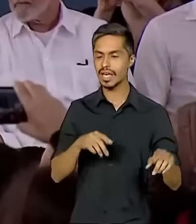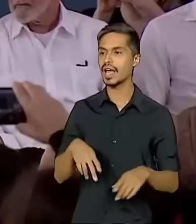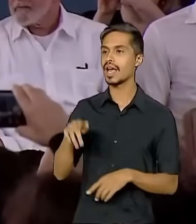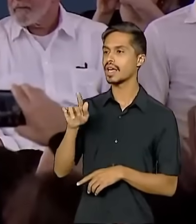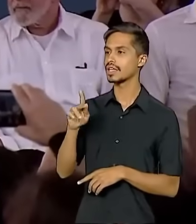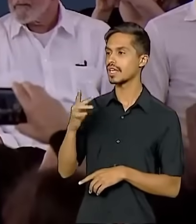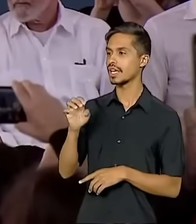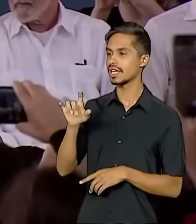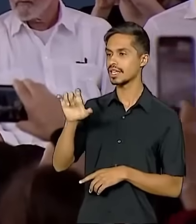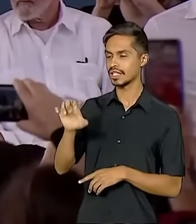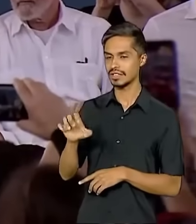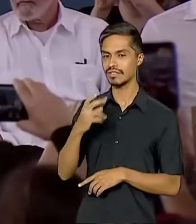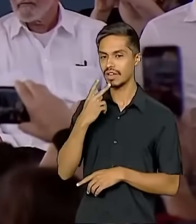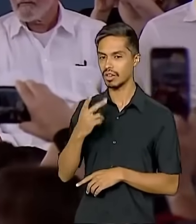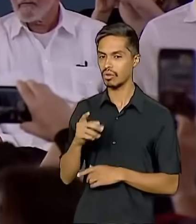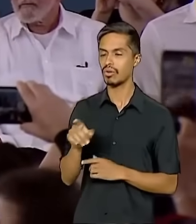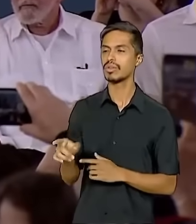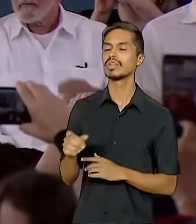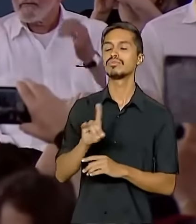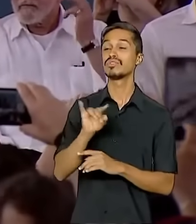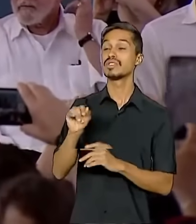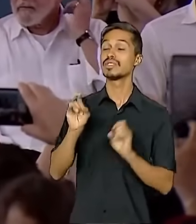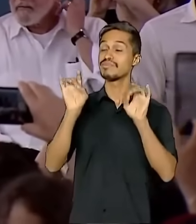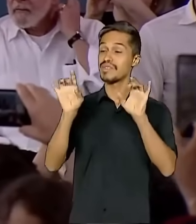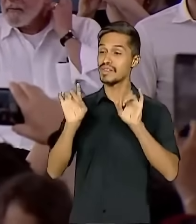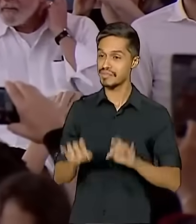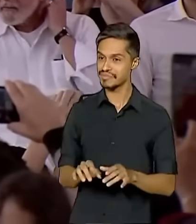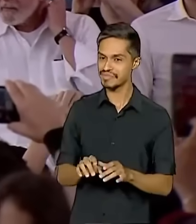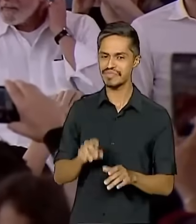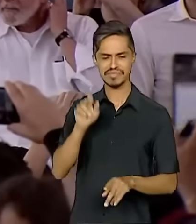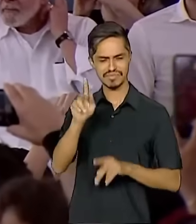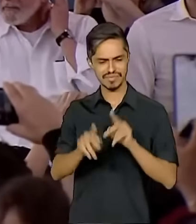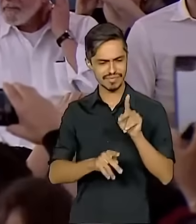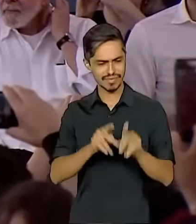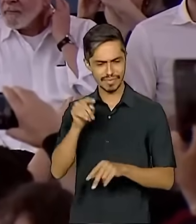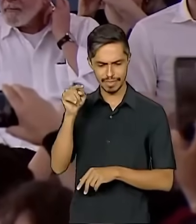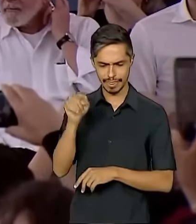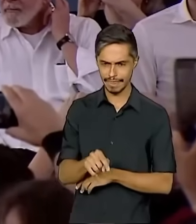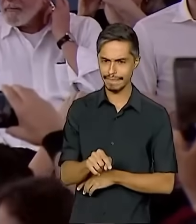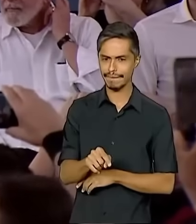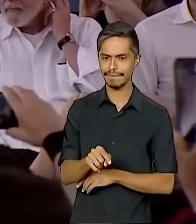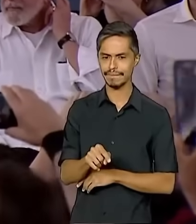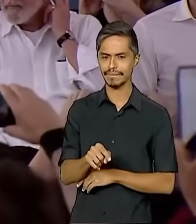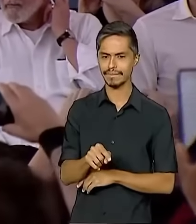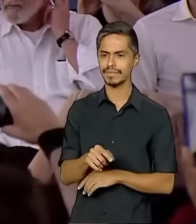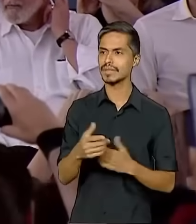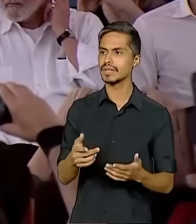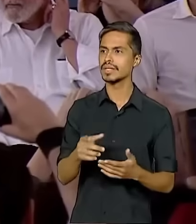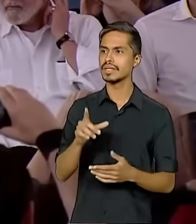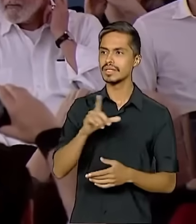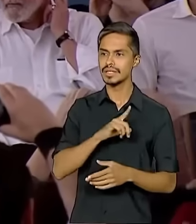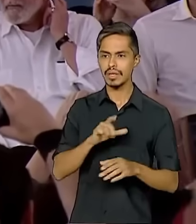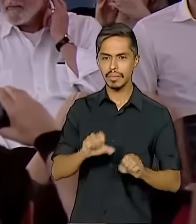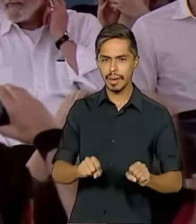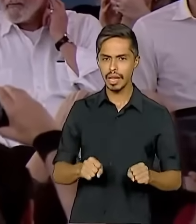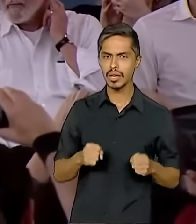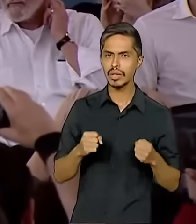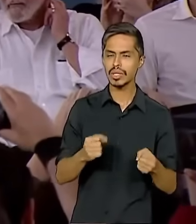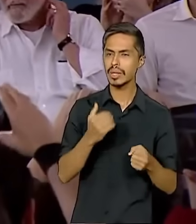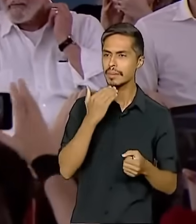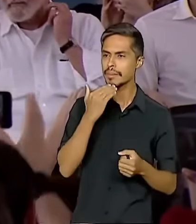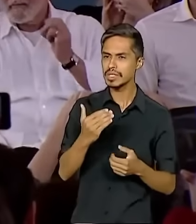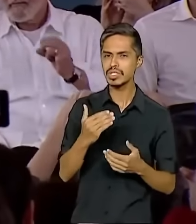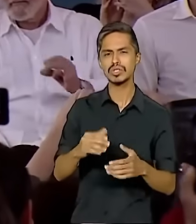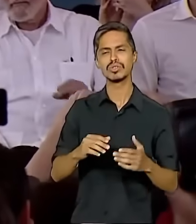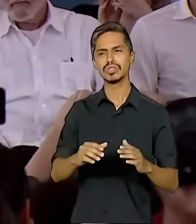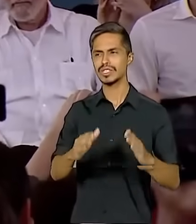falou isso, é um dia muito especial. Esse povo tem uma luta por moradia